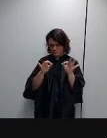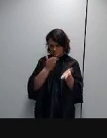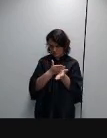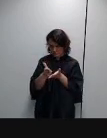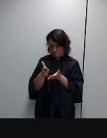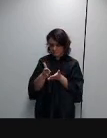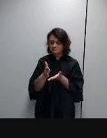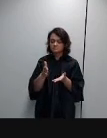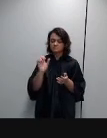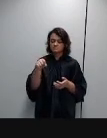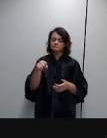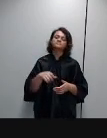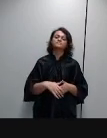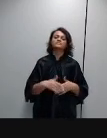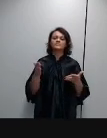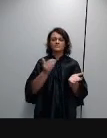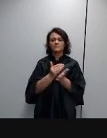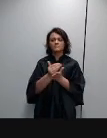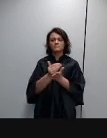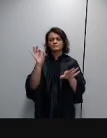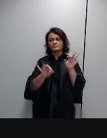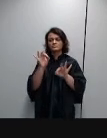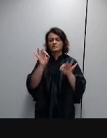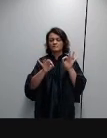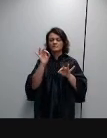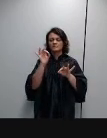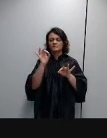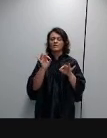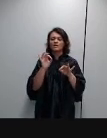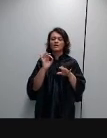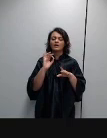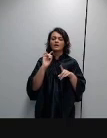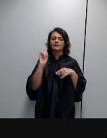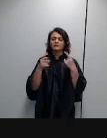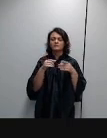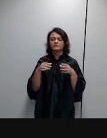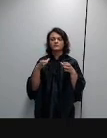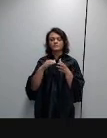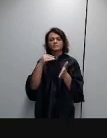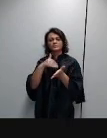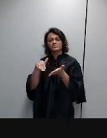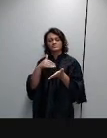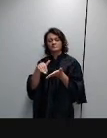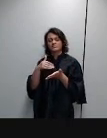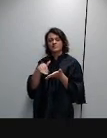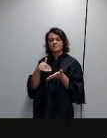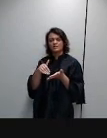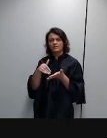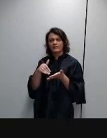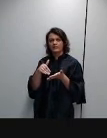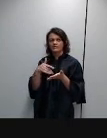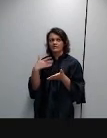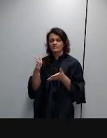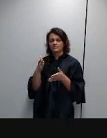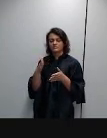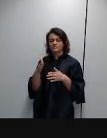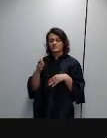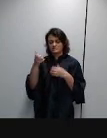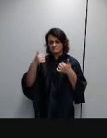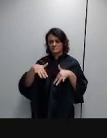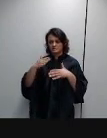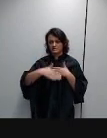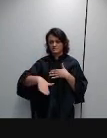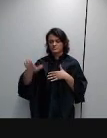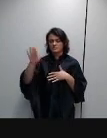fica proclamado o julgamento do bloco porque aí o pessoal da secretaria já vai no caso adiantando as